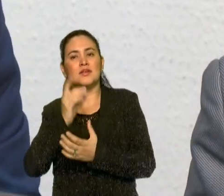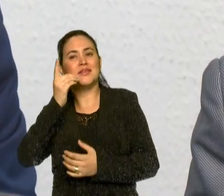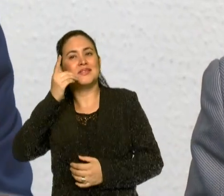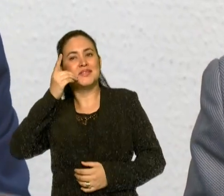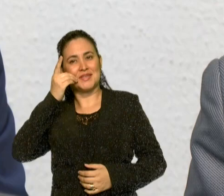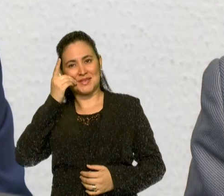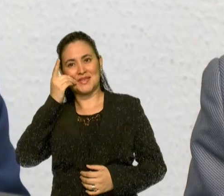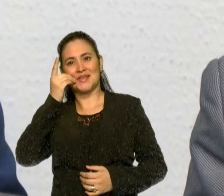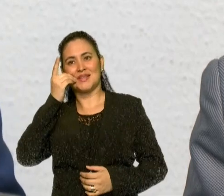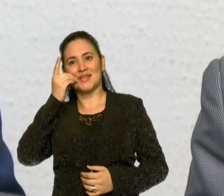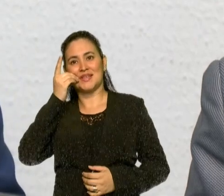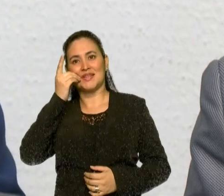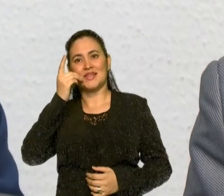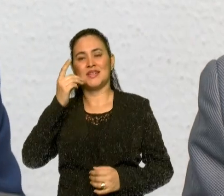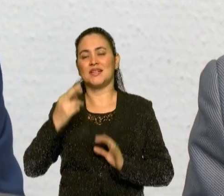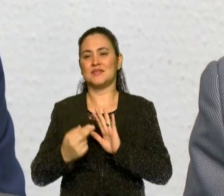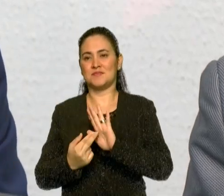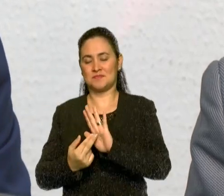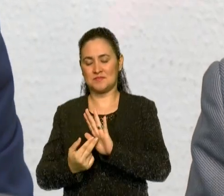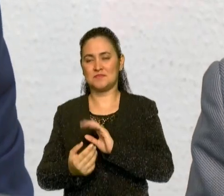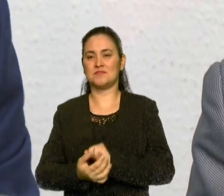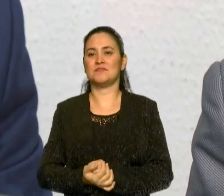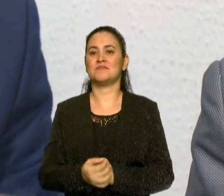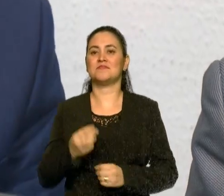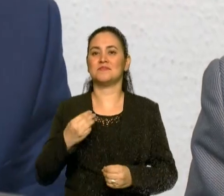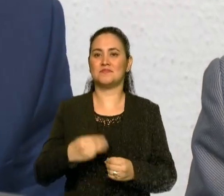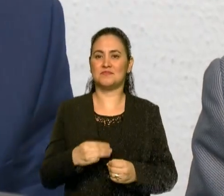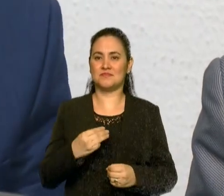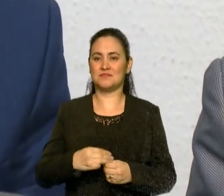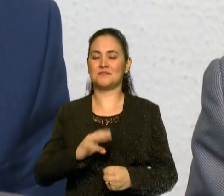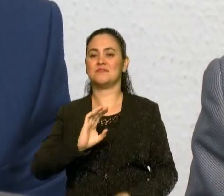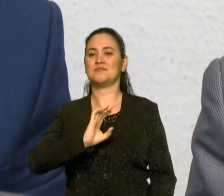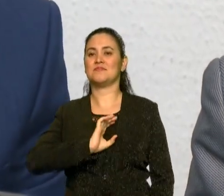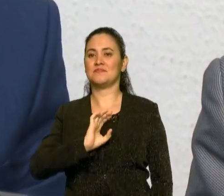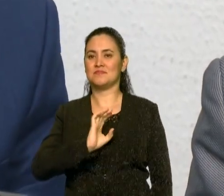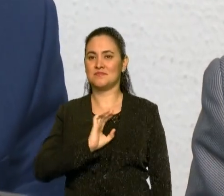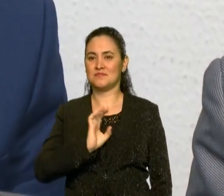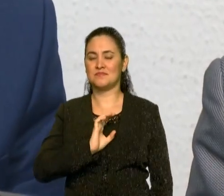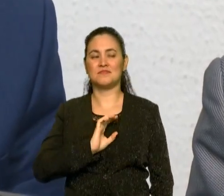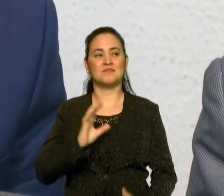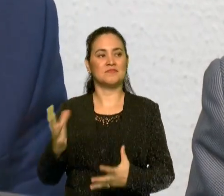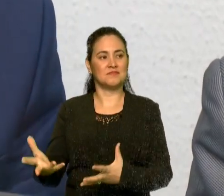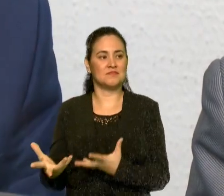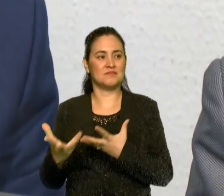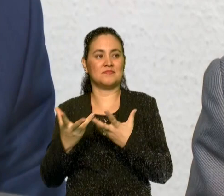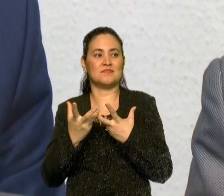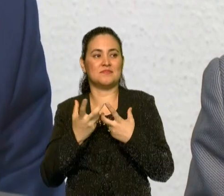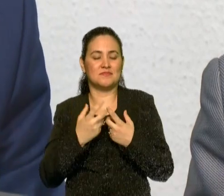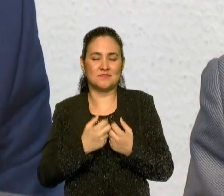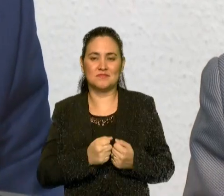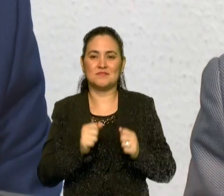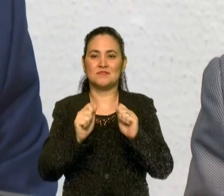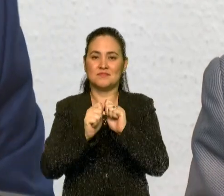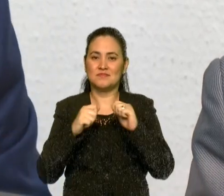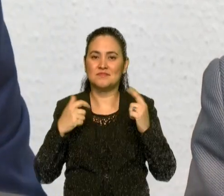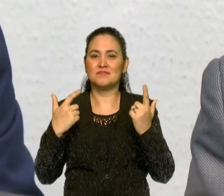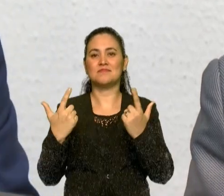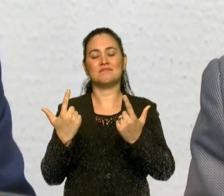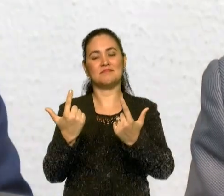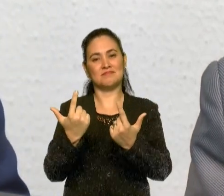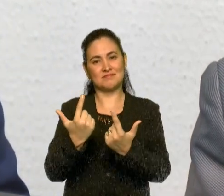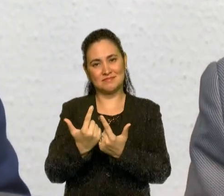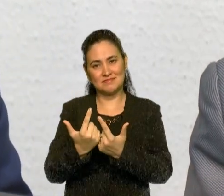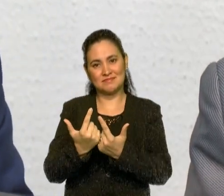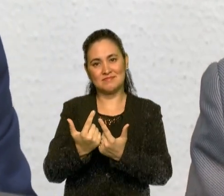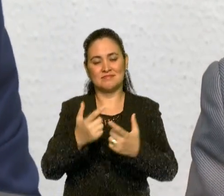Caxias, com a forma sempre humilde que teve, recebe a Assembleia Itinerante. Dizer aos senhores deputados que nós que